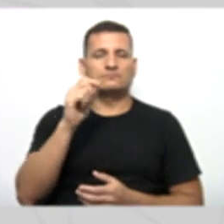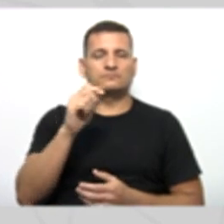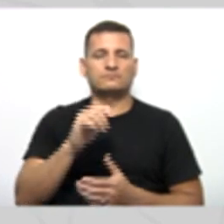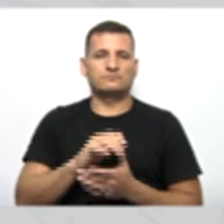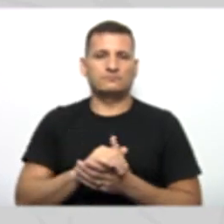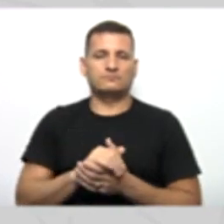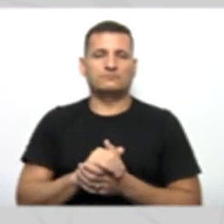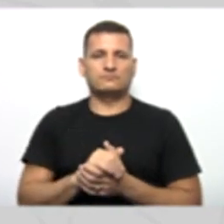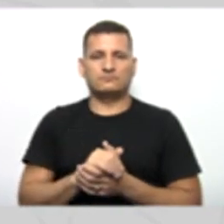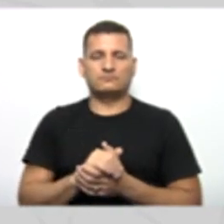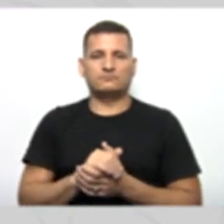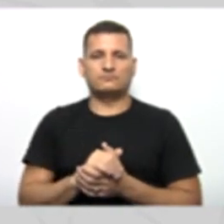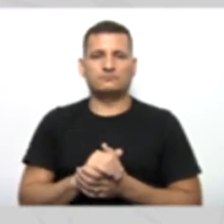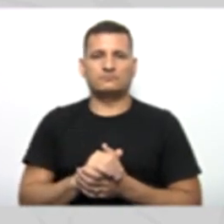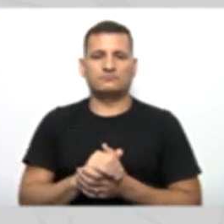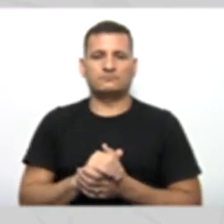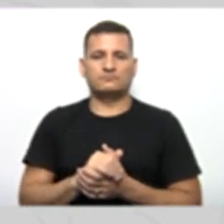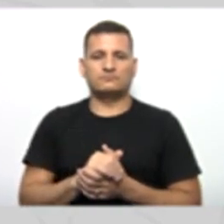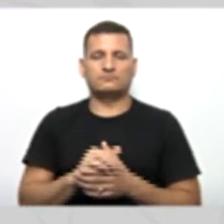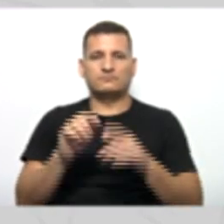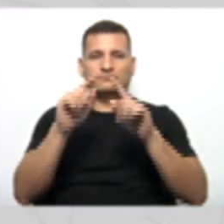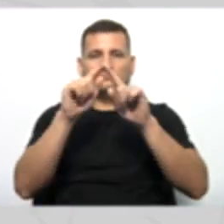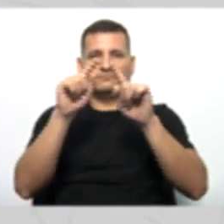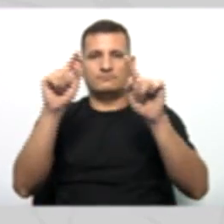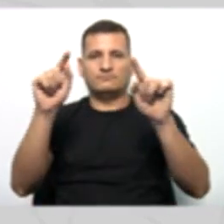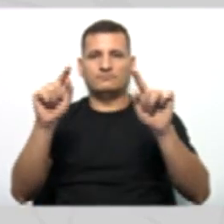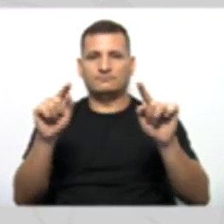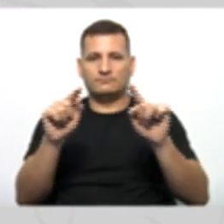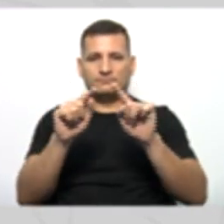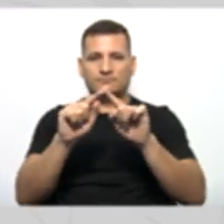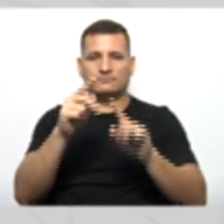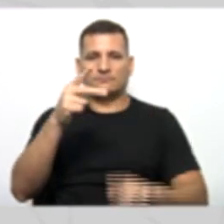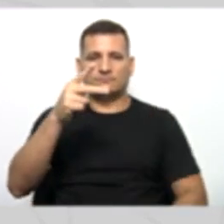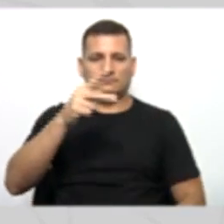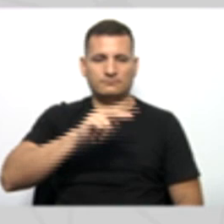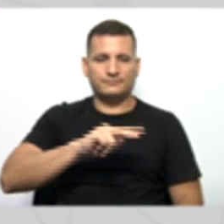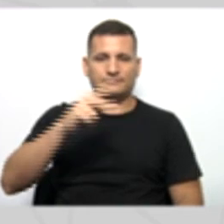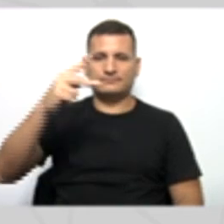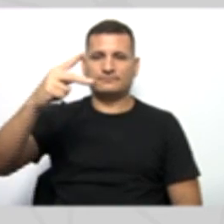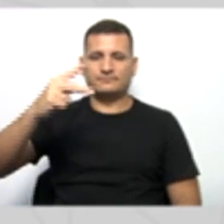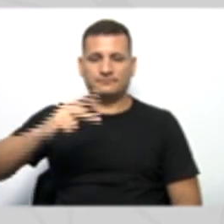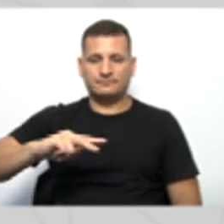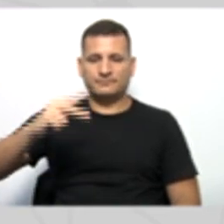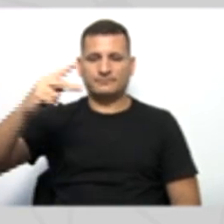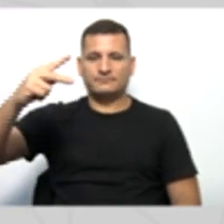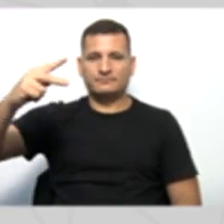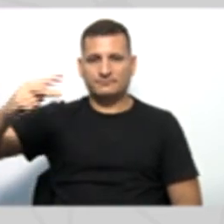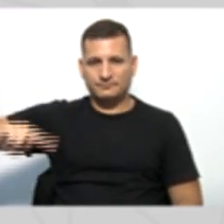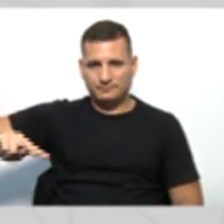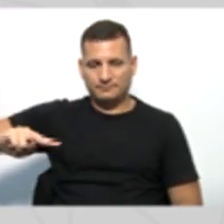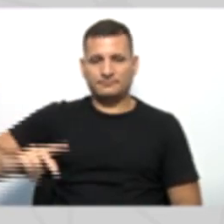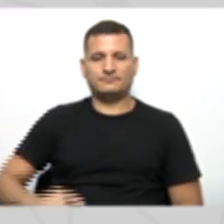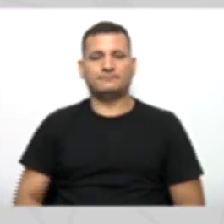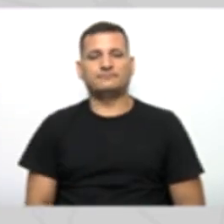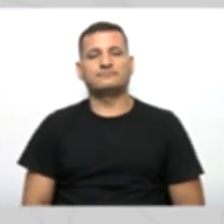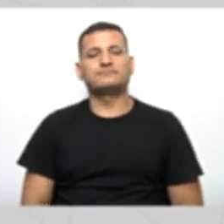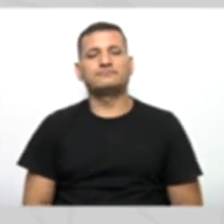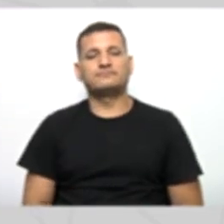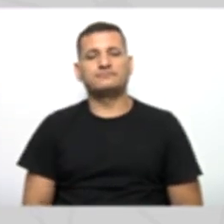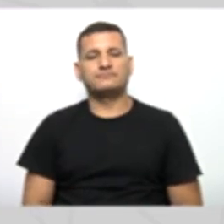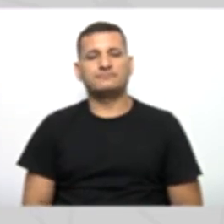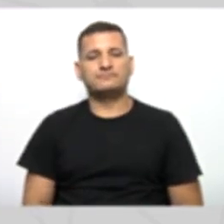mesmo. Observem aqui, ó, que essas classes, ó, a classe terrestre, aéreo e